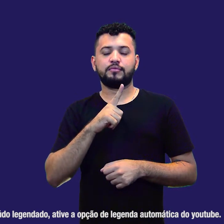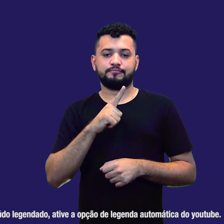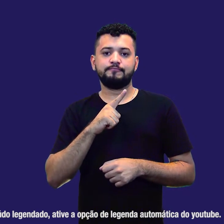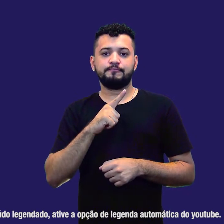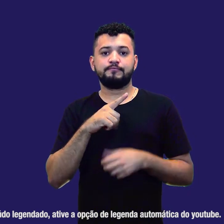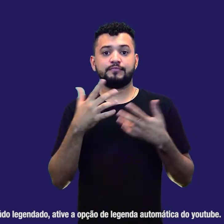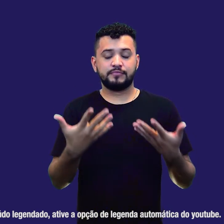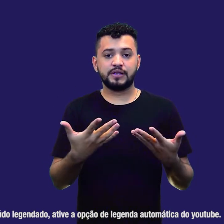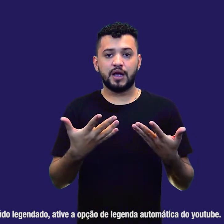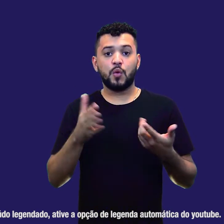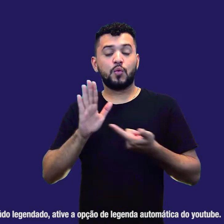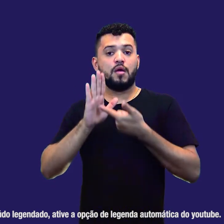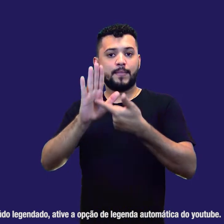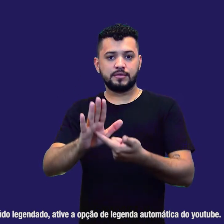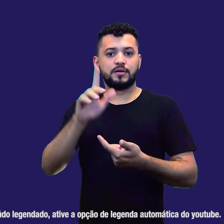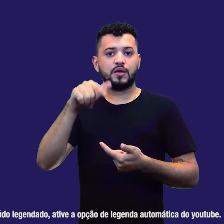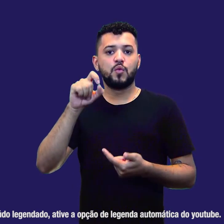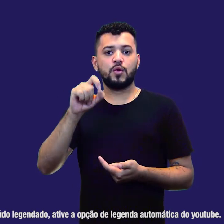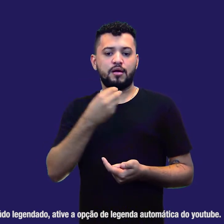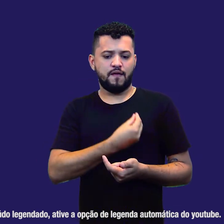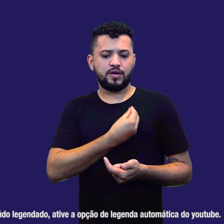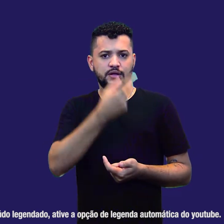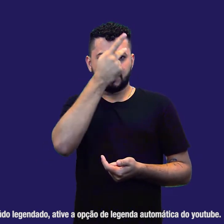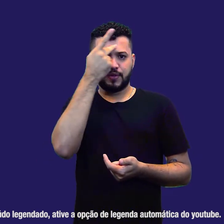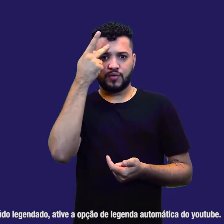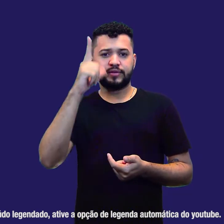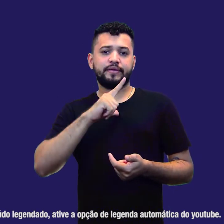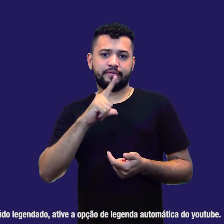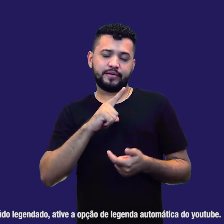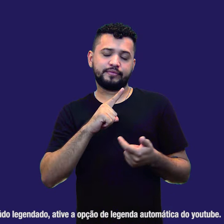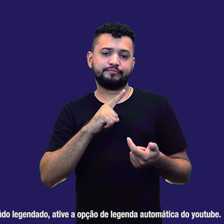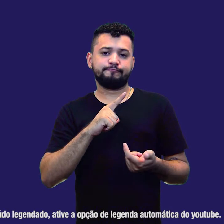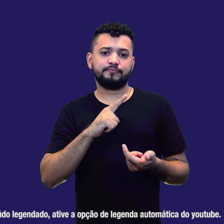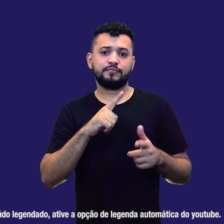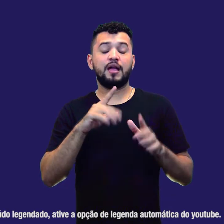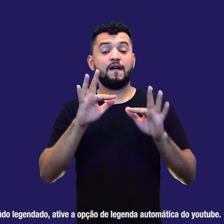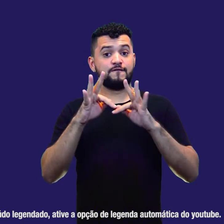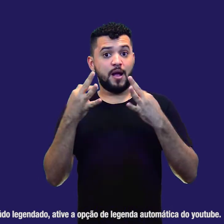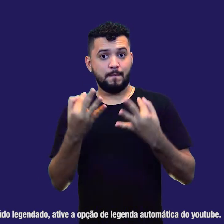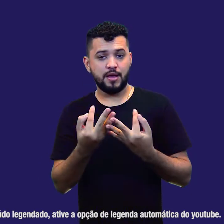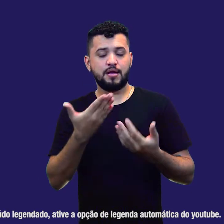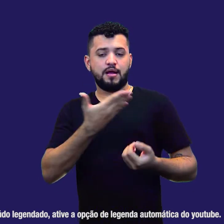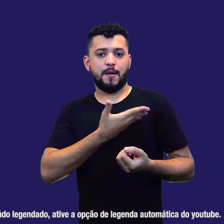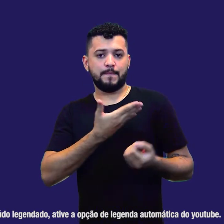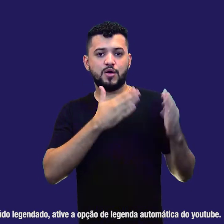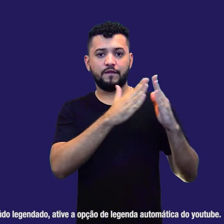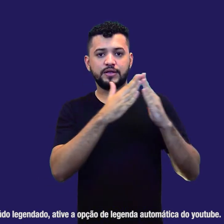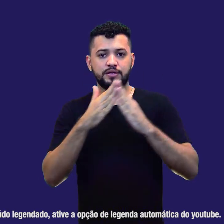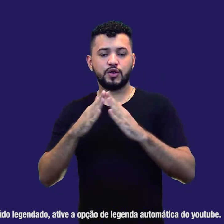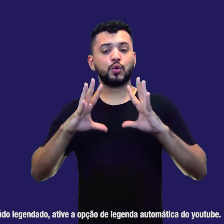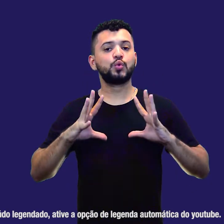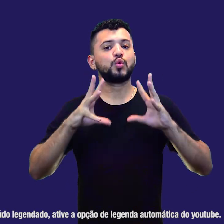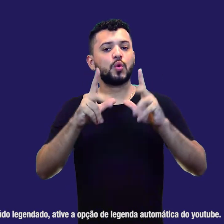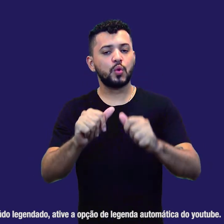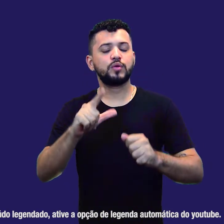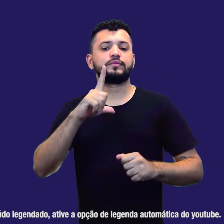O impacto desses números não está só na vida de quem recebe o diagnóstico. Família, amigos, vizinhos, todos,